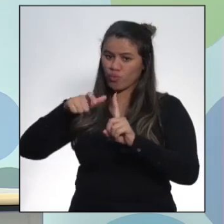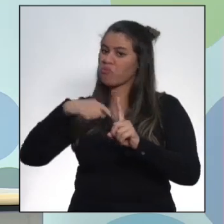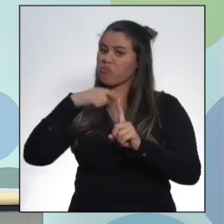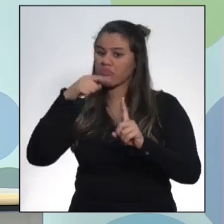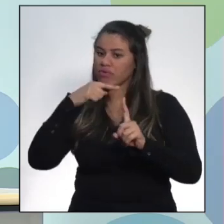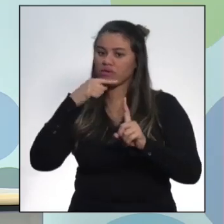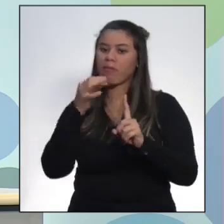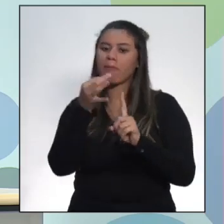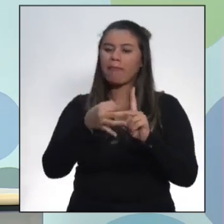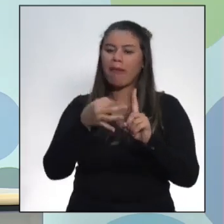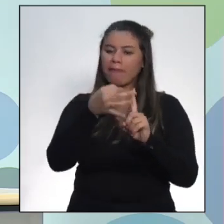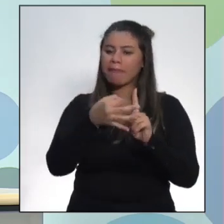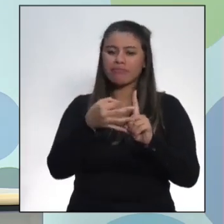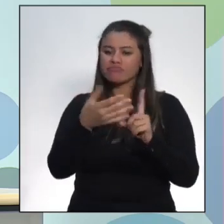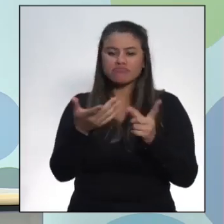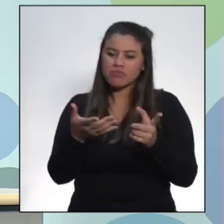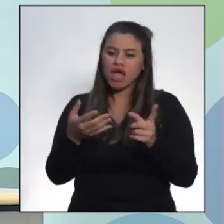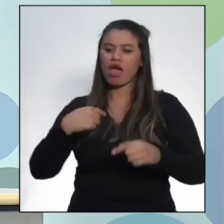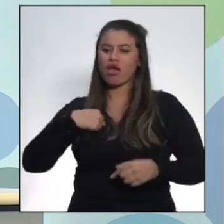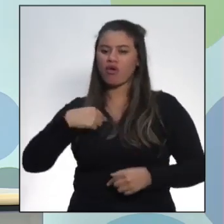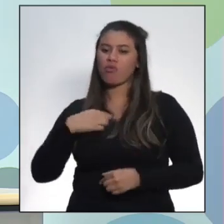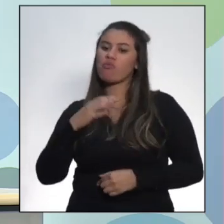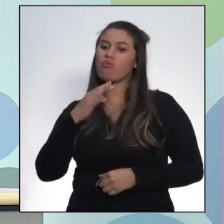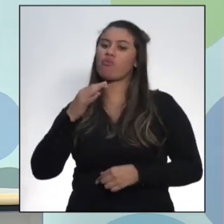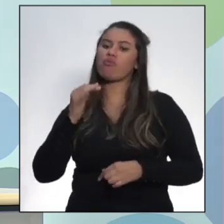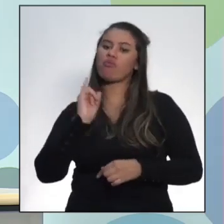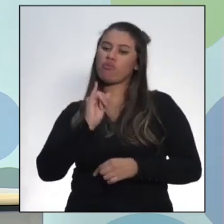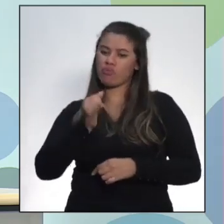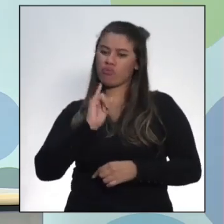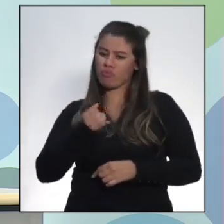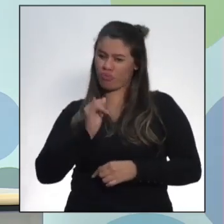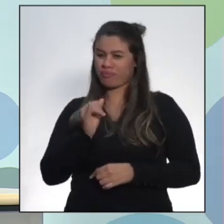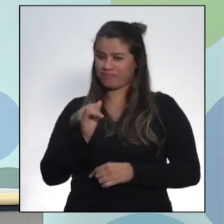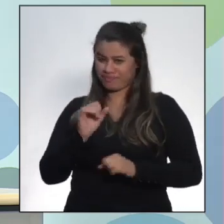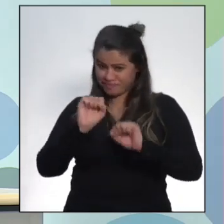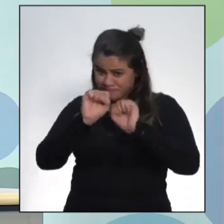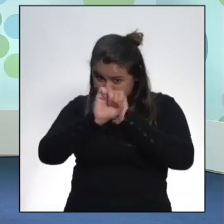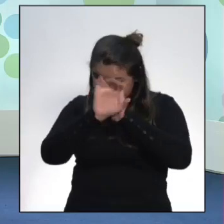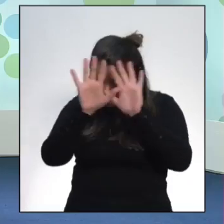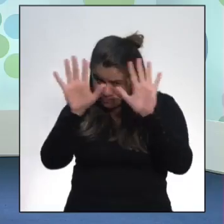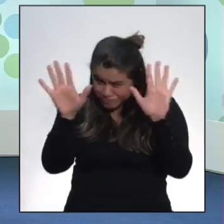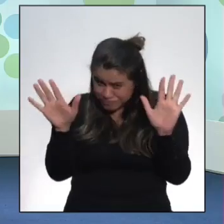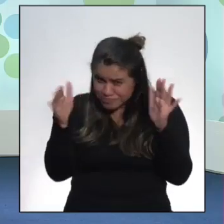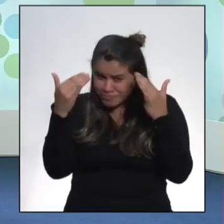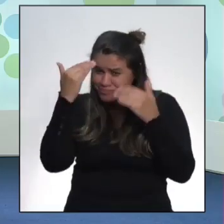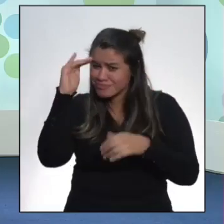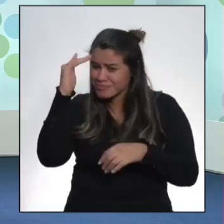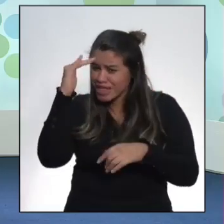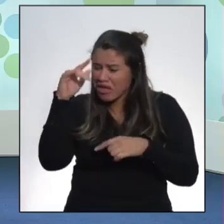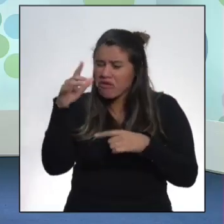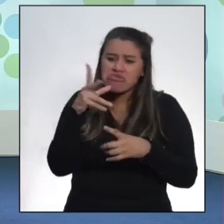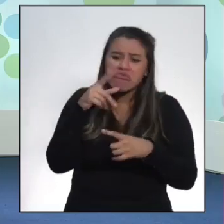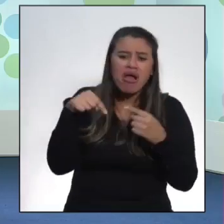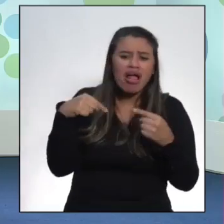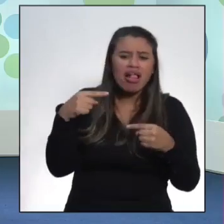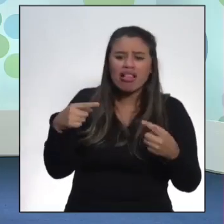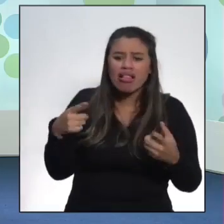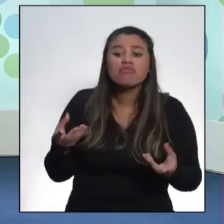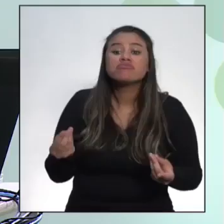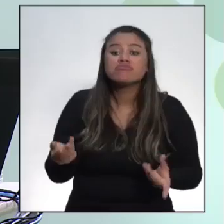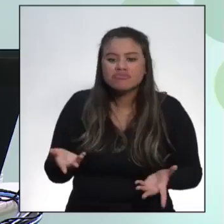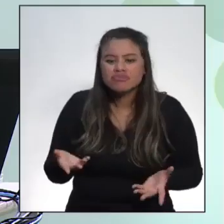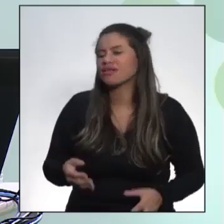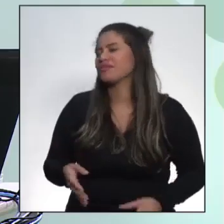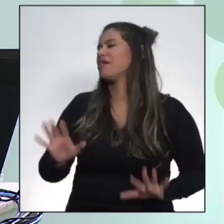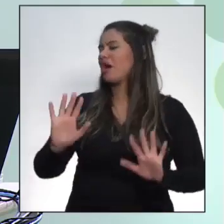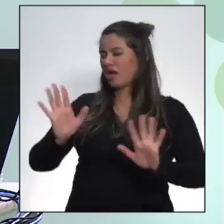né? Ou seja, indiretamente. Certo? Ficou claro, professora? Consegui seu objetivo? Dei muita enrolada? Com não? certeza, foi